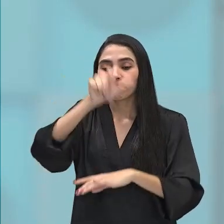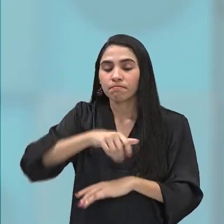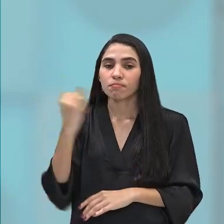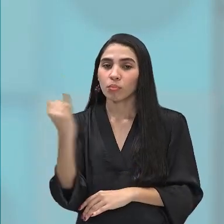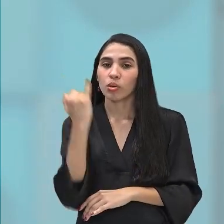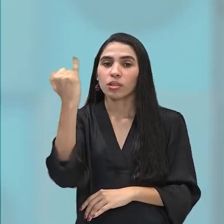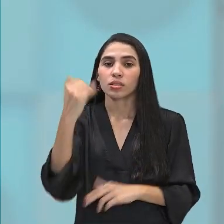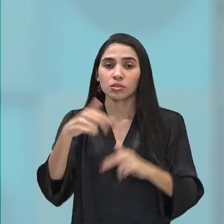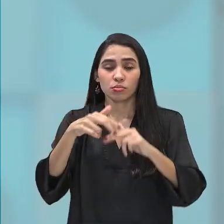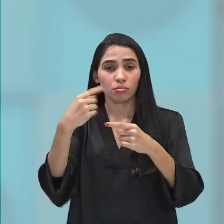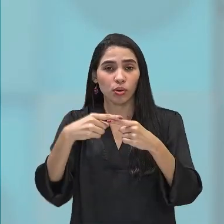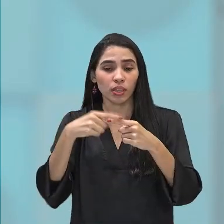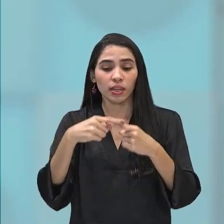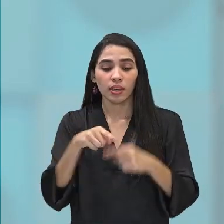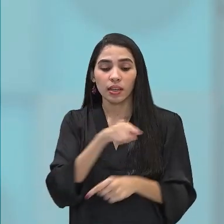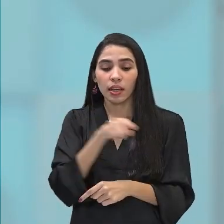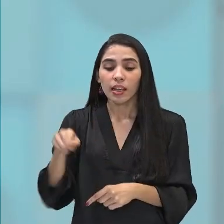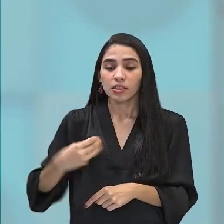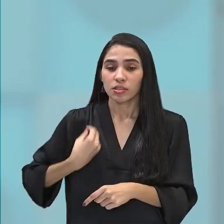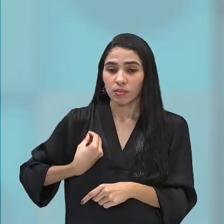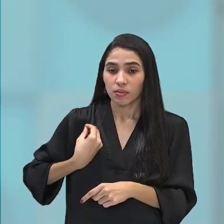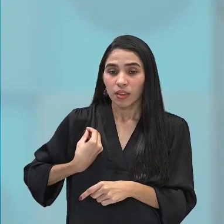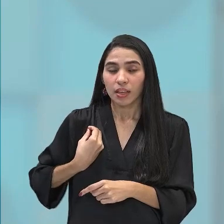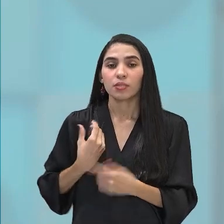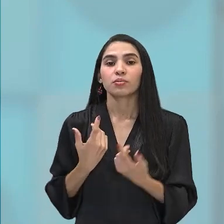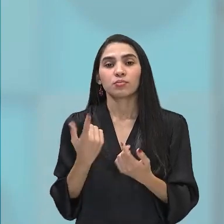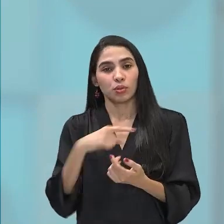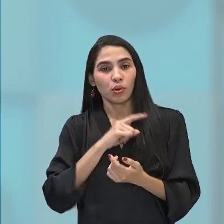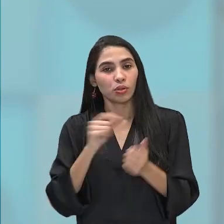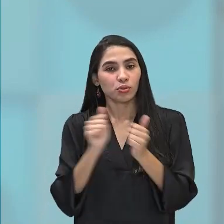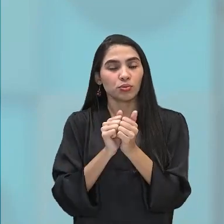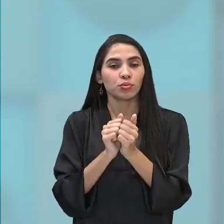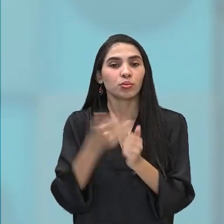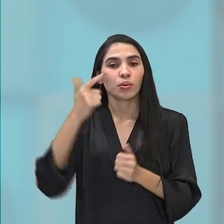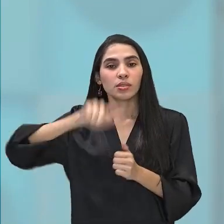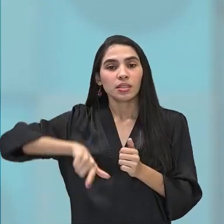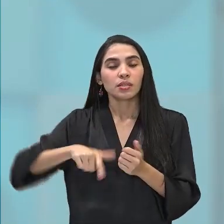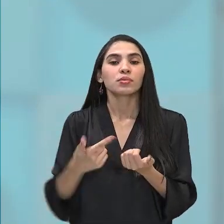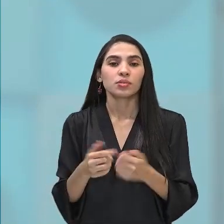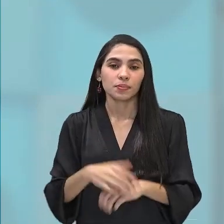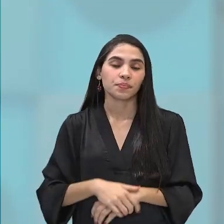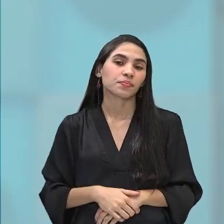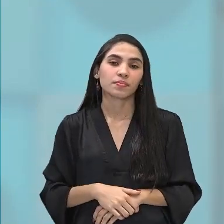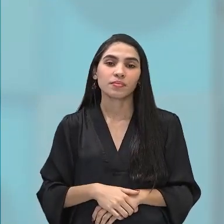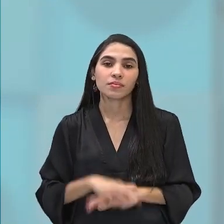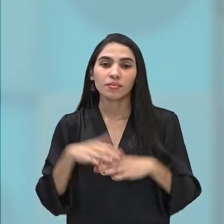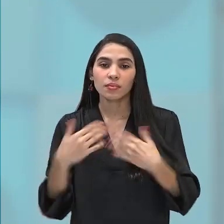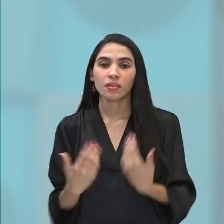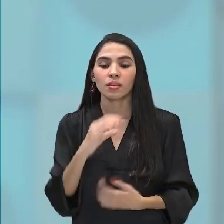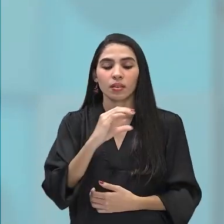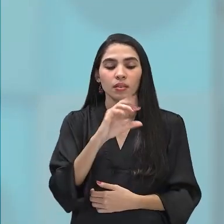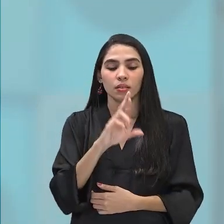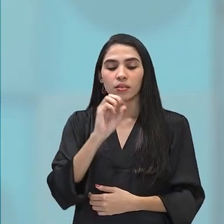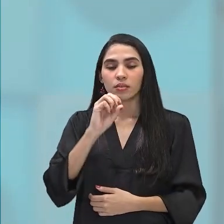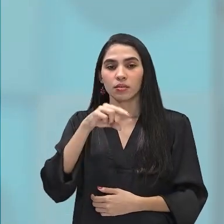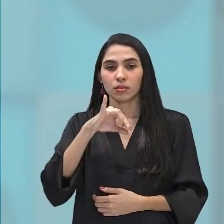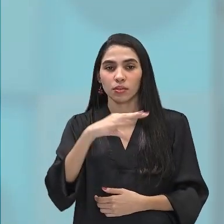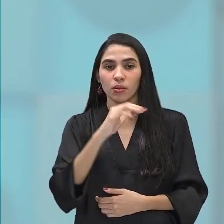daquilo que eles viveram é que nós, que vivemos nesta atualidade, chegamos até aqui, né? Então essas crônicas de gente pouco